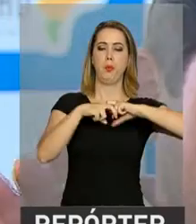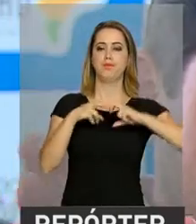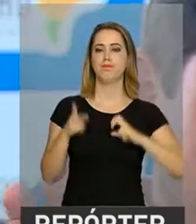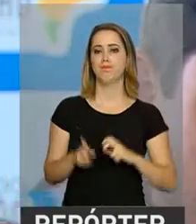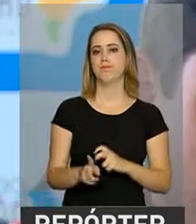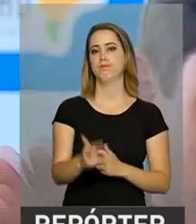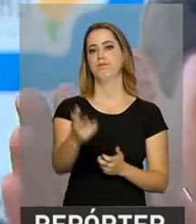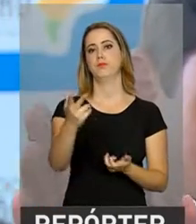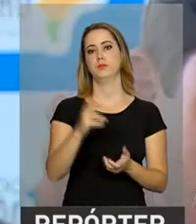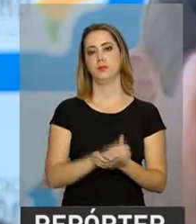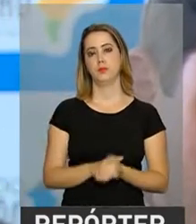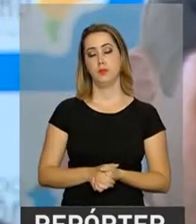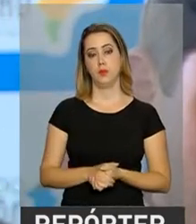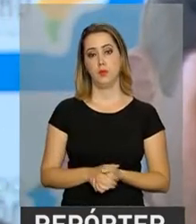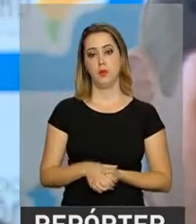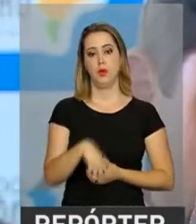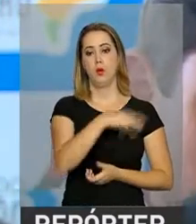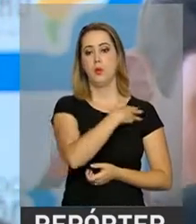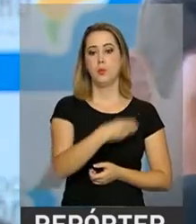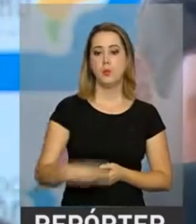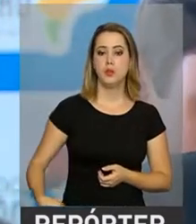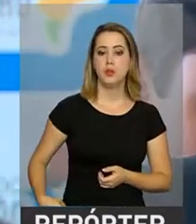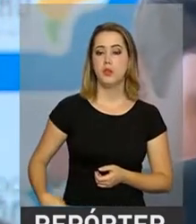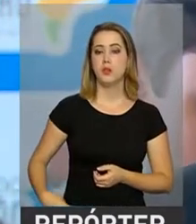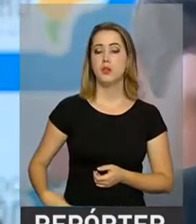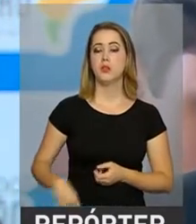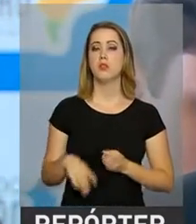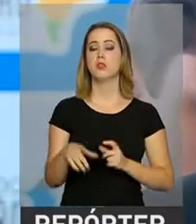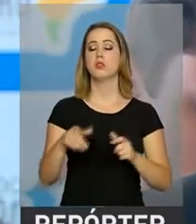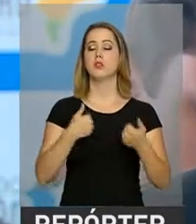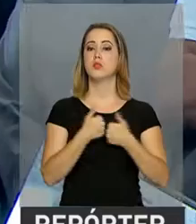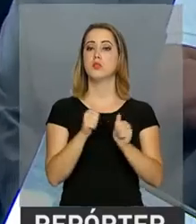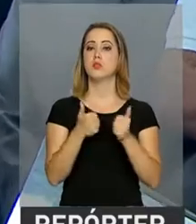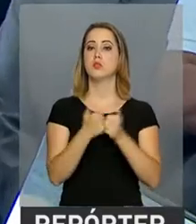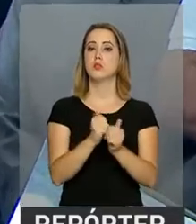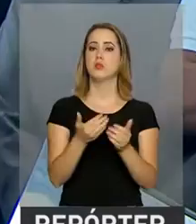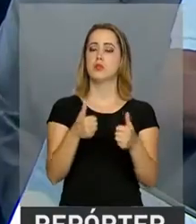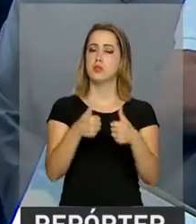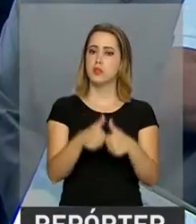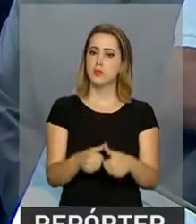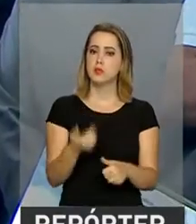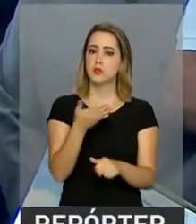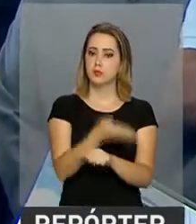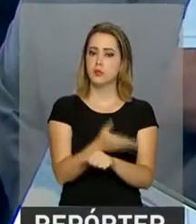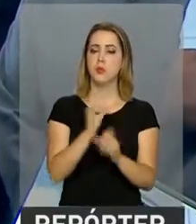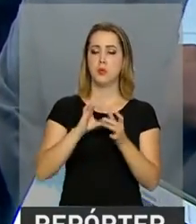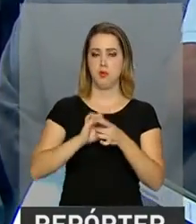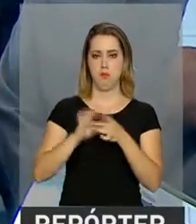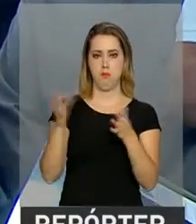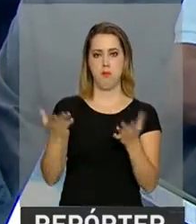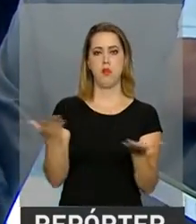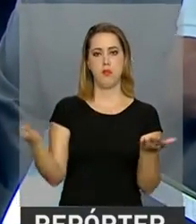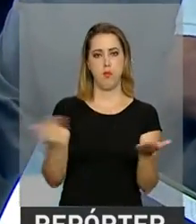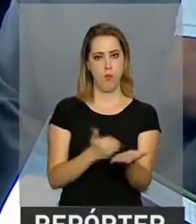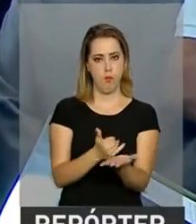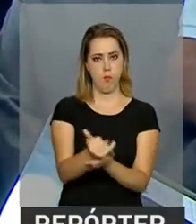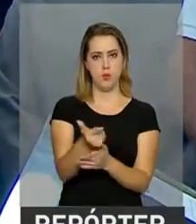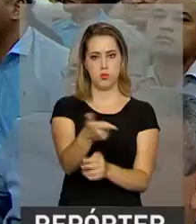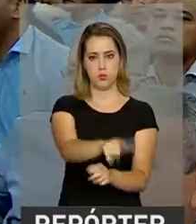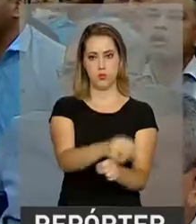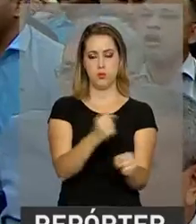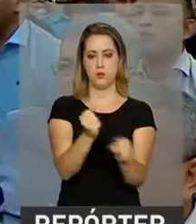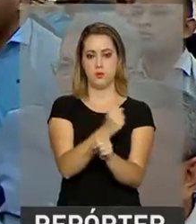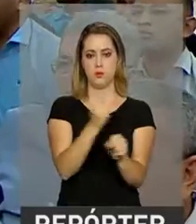frequentes. O ministro dos Transportes, Maurício Quintela, esteve em Bacabeira para autorizar o repasse da obra e acredita que a